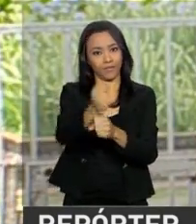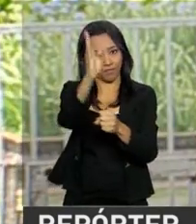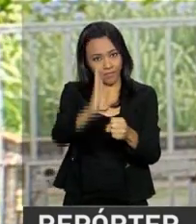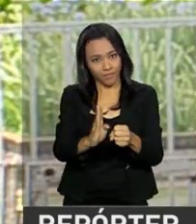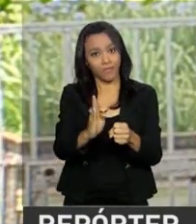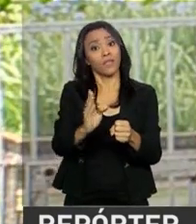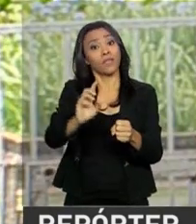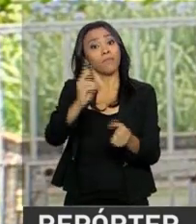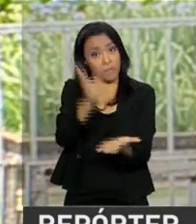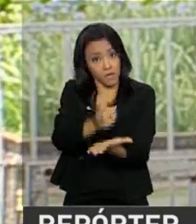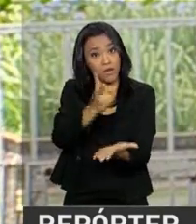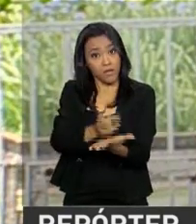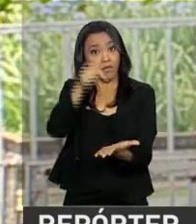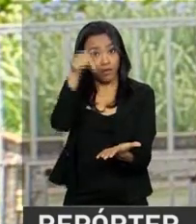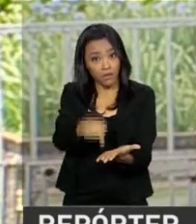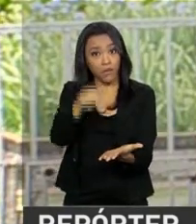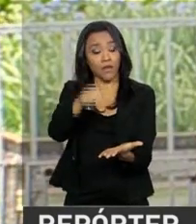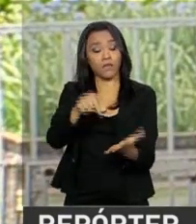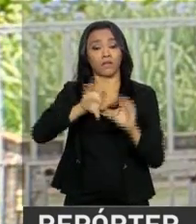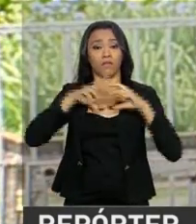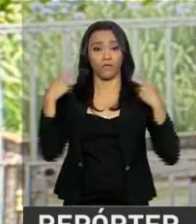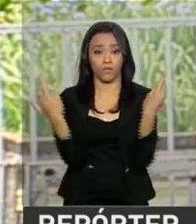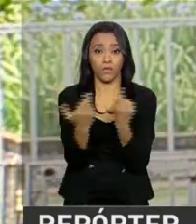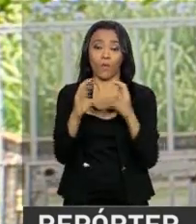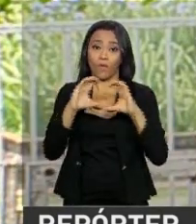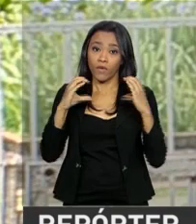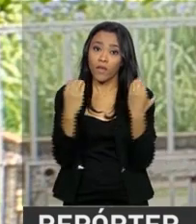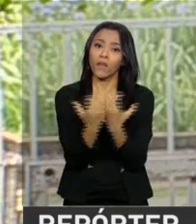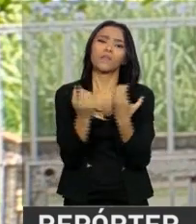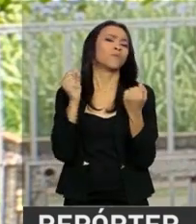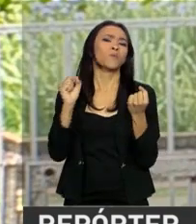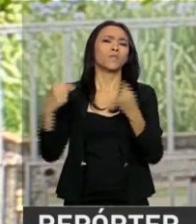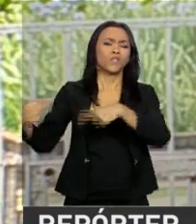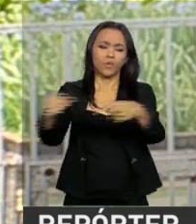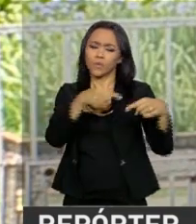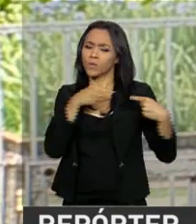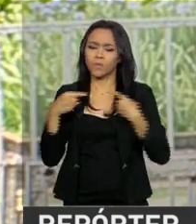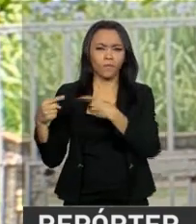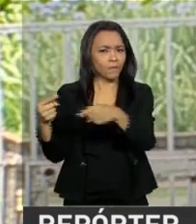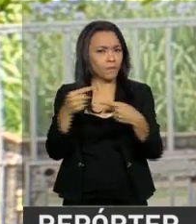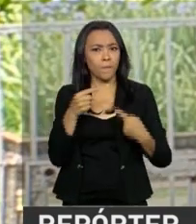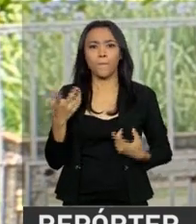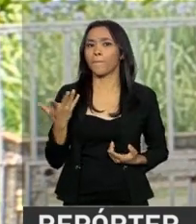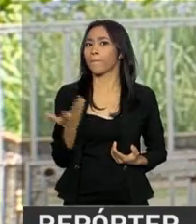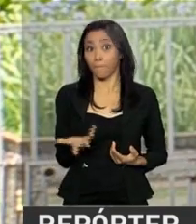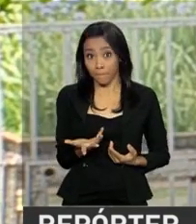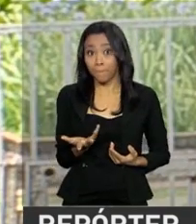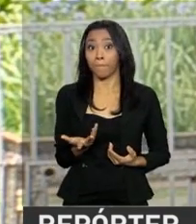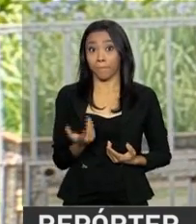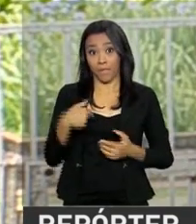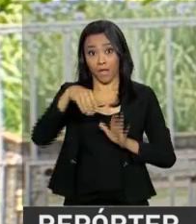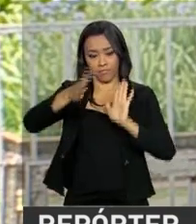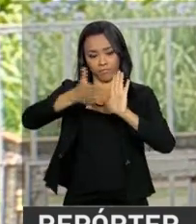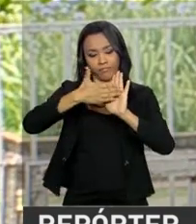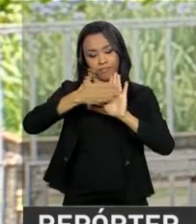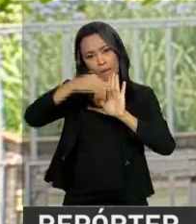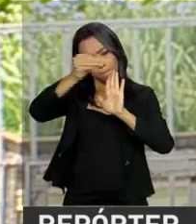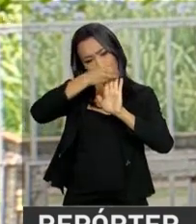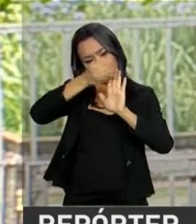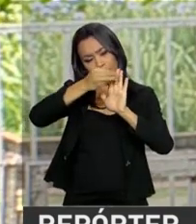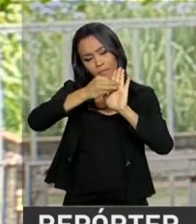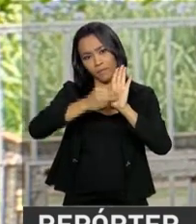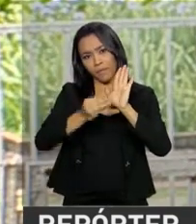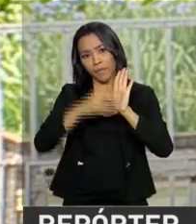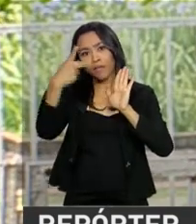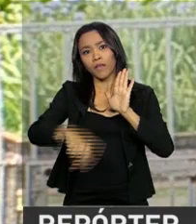mesmo tempo nessa reunião nessa conferência haverá a discussão sobre a declaração de Brasília que estabelece o